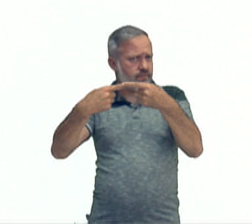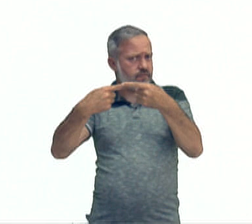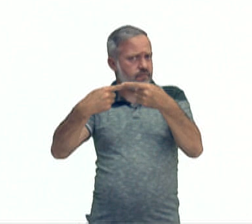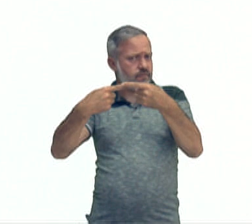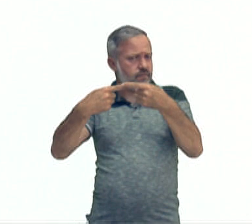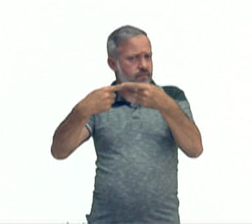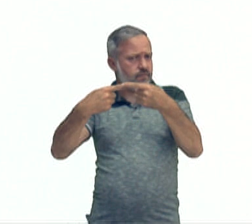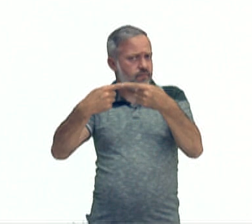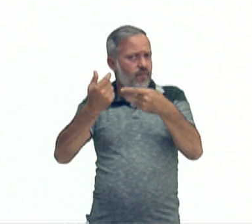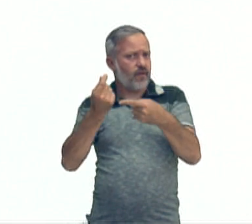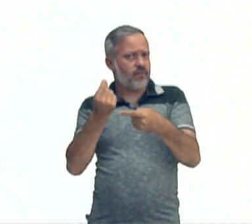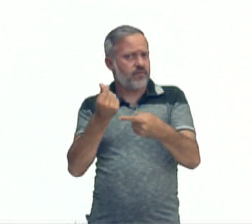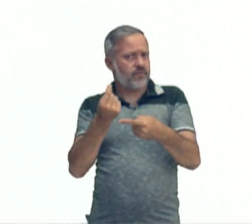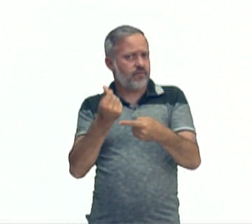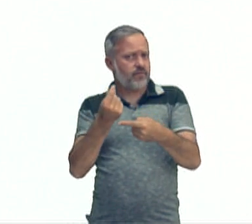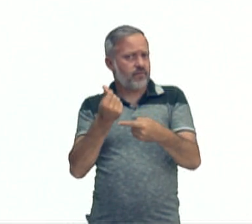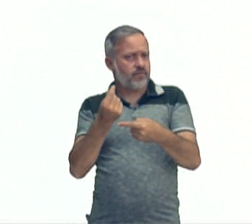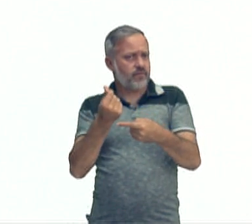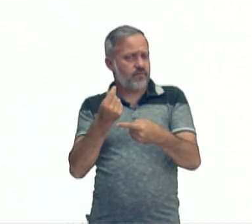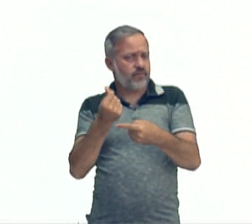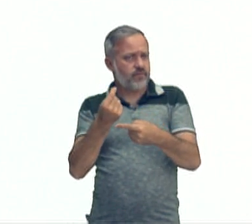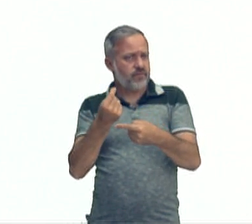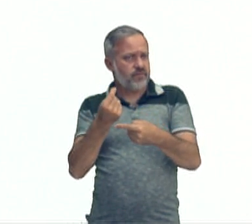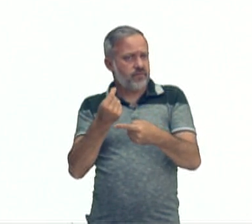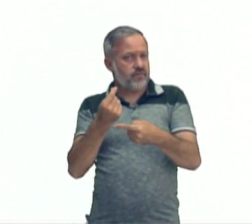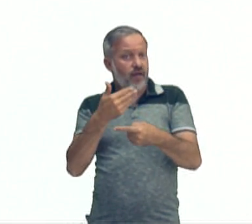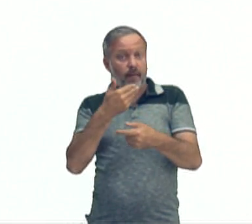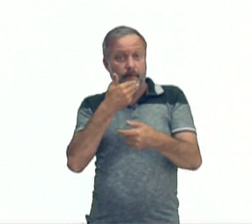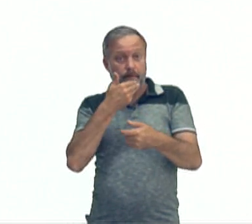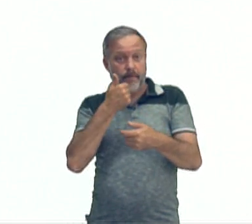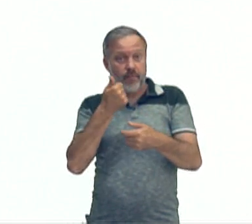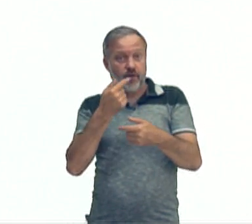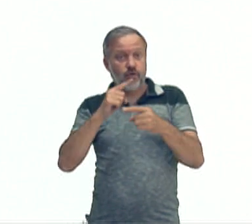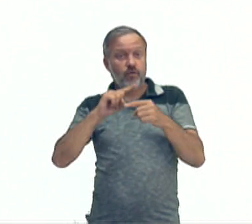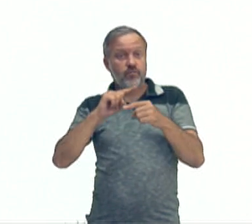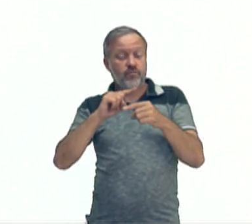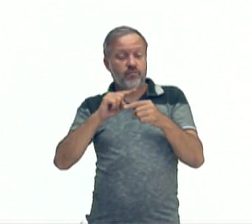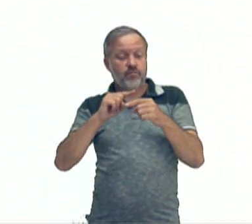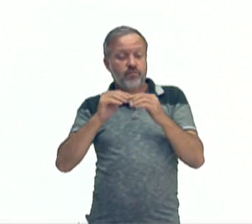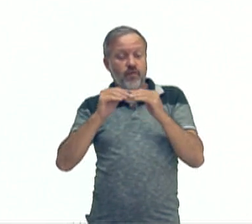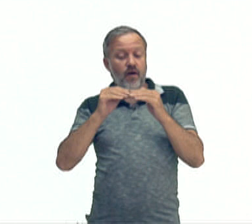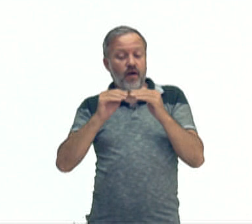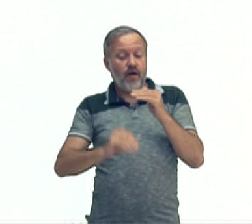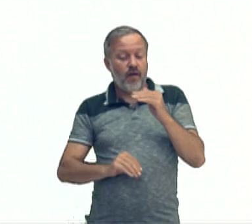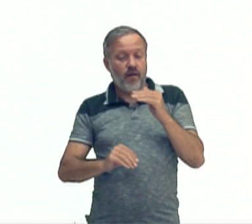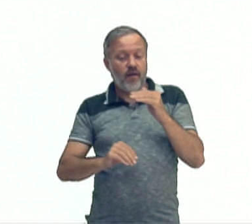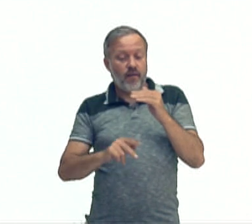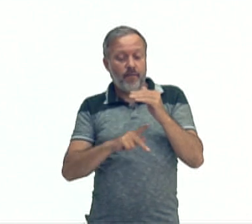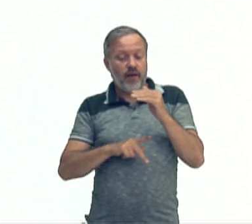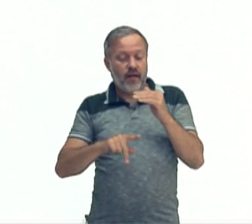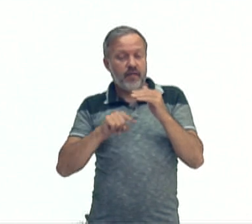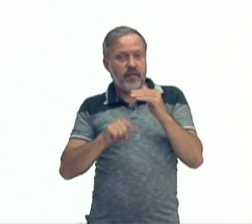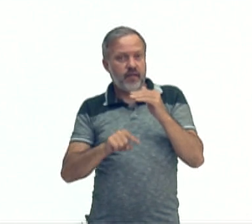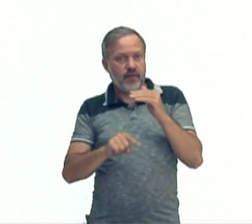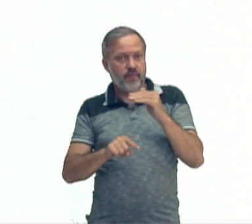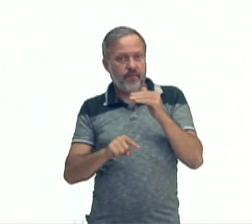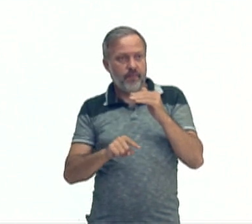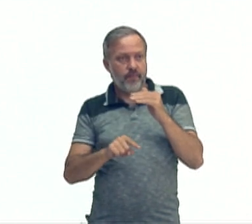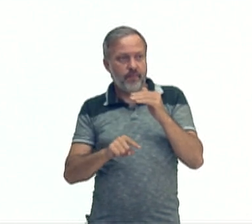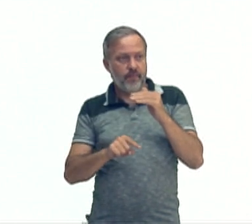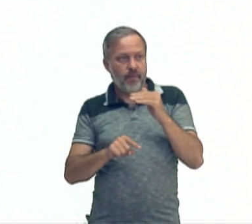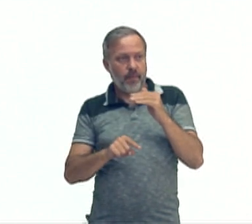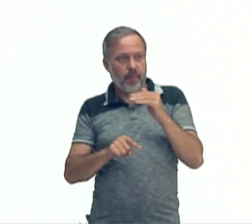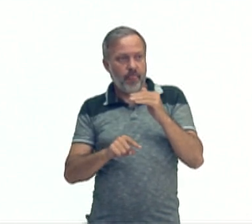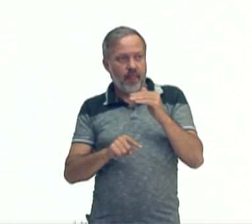países cuja economia deles está melhor do que os outros, que estão em vermelho com uma economia inferior. Por